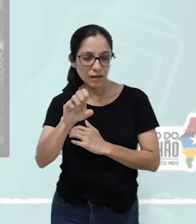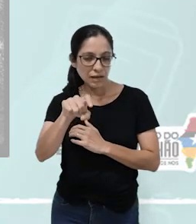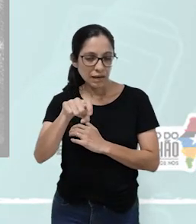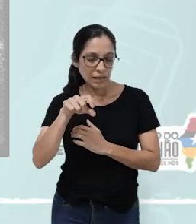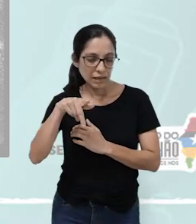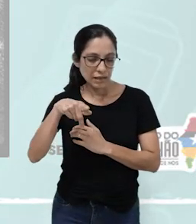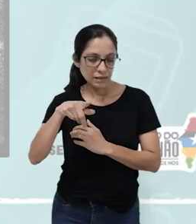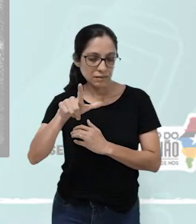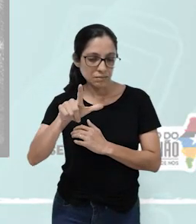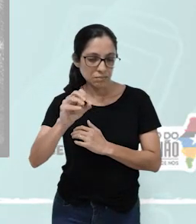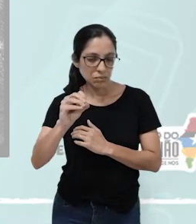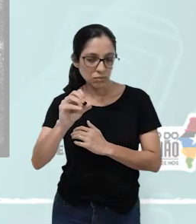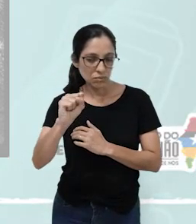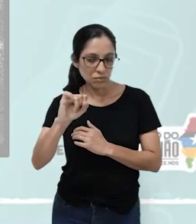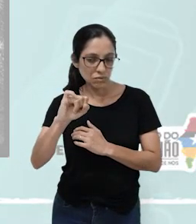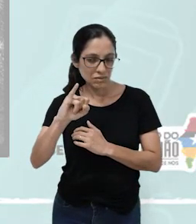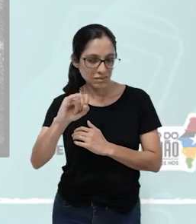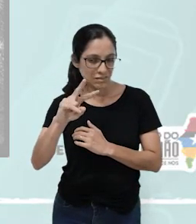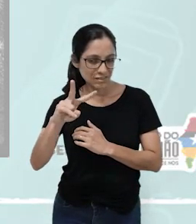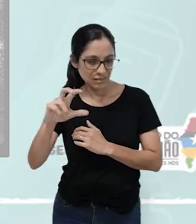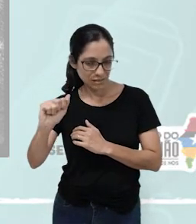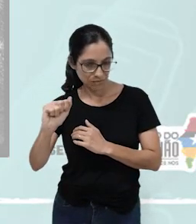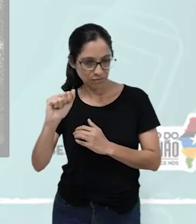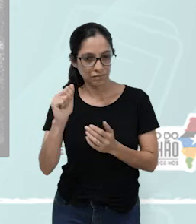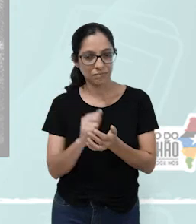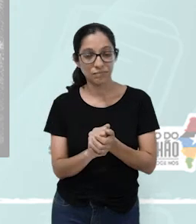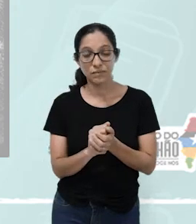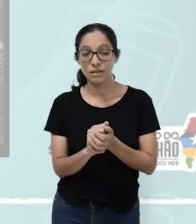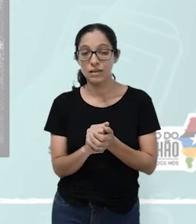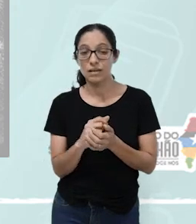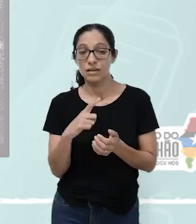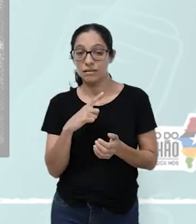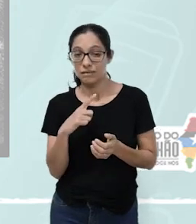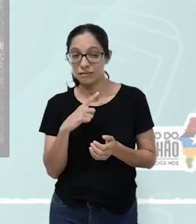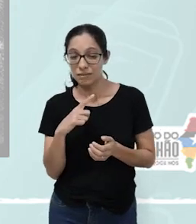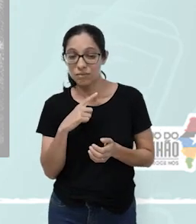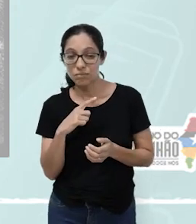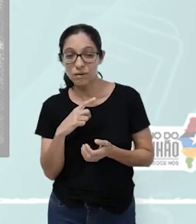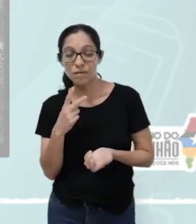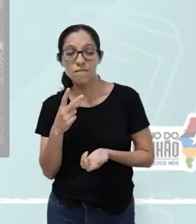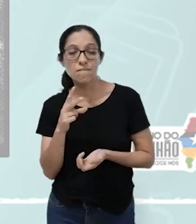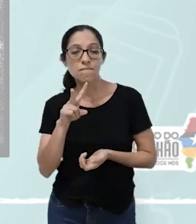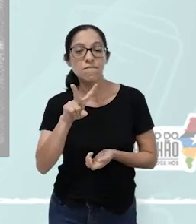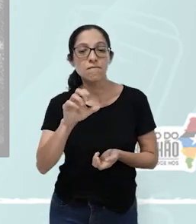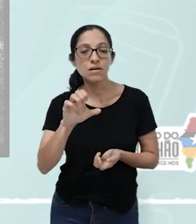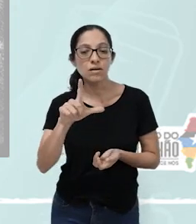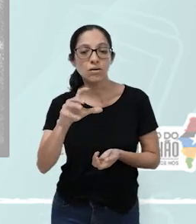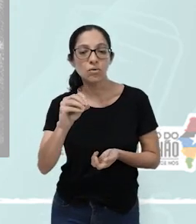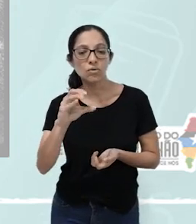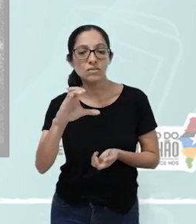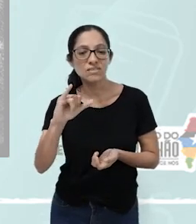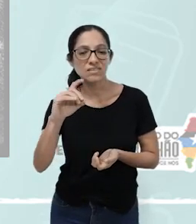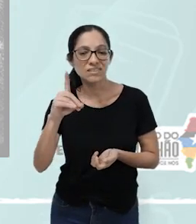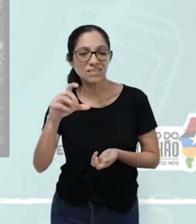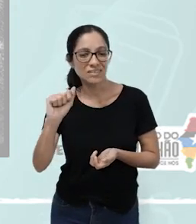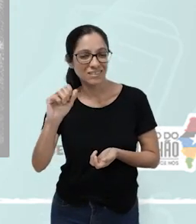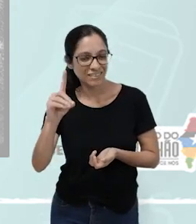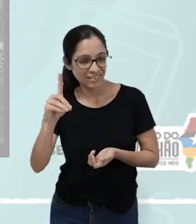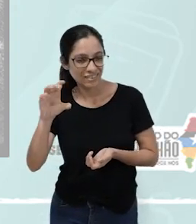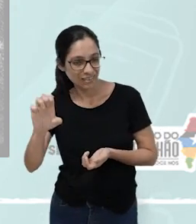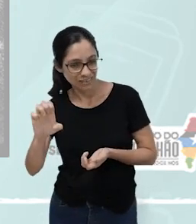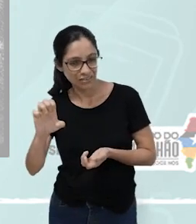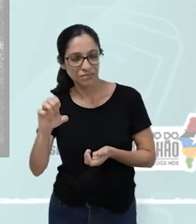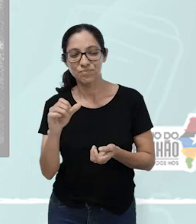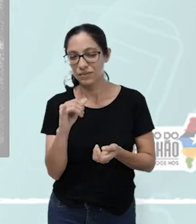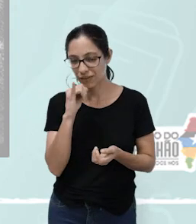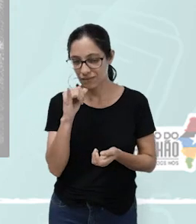de energia em um ato explosivo. A força explosiva ela exige um pouquinho de velocidade também de força. Está aqui uma atleta, por exemplo, aqui do